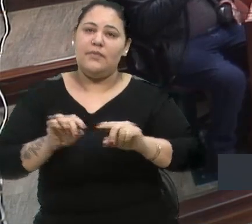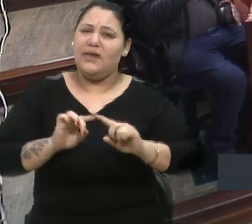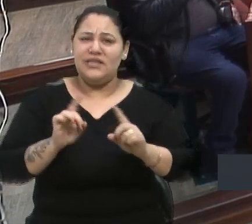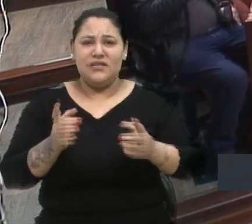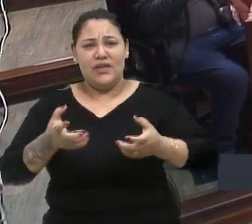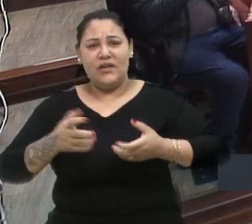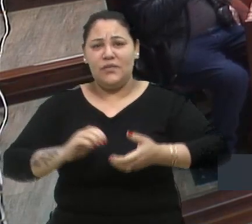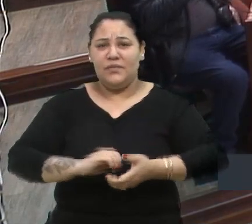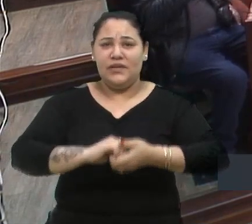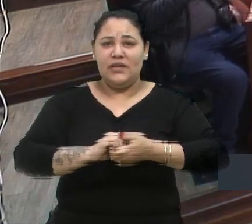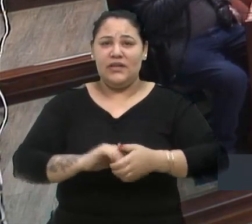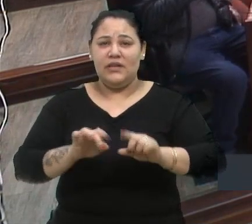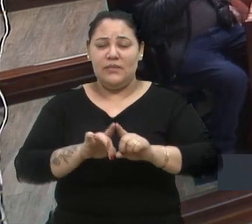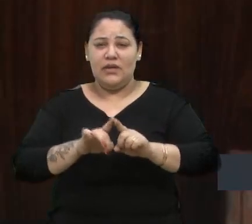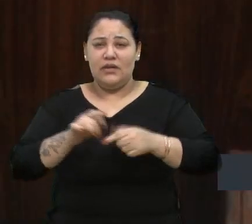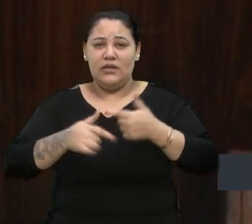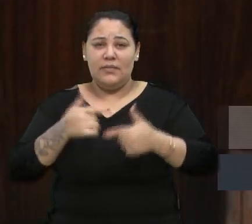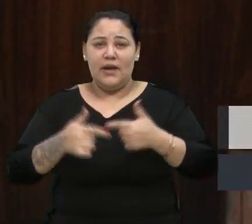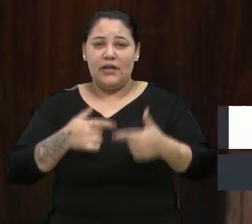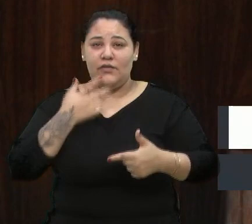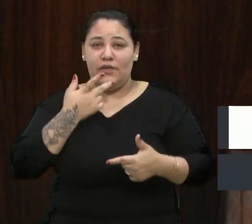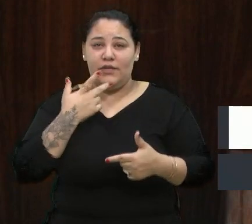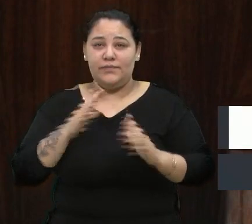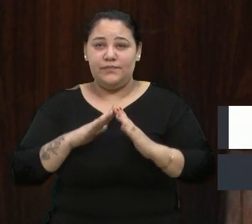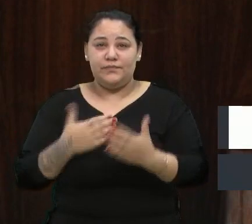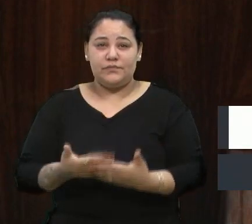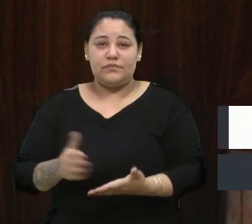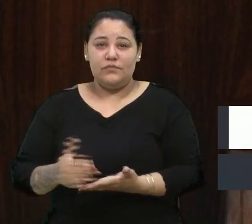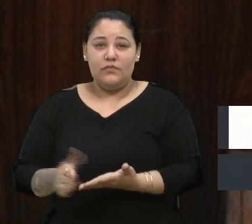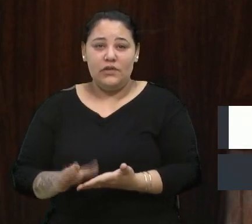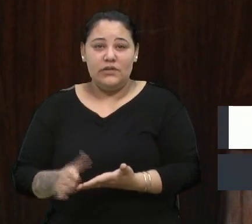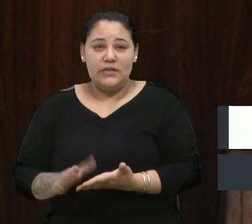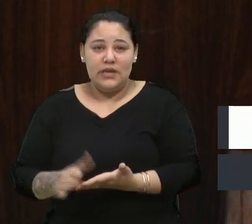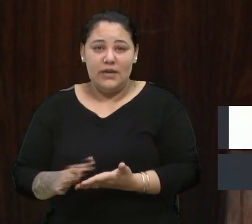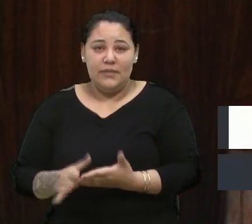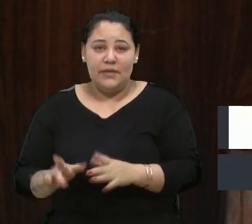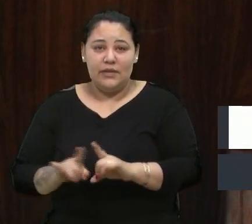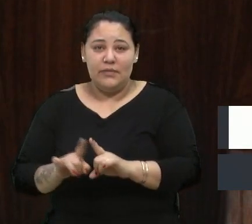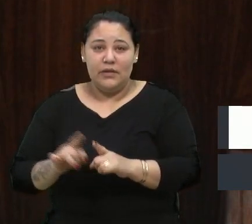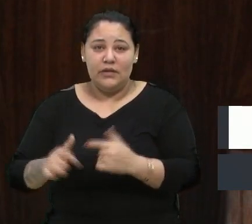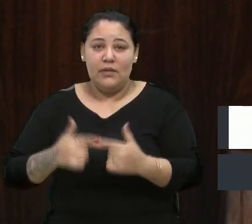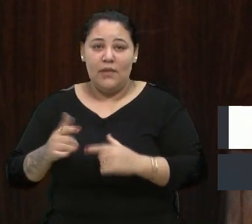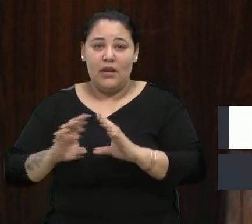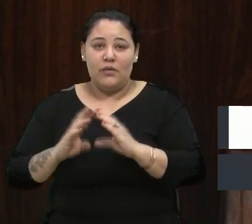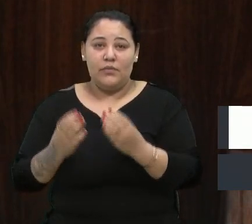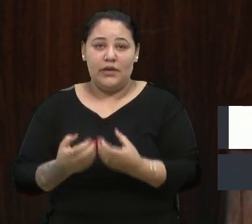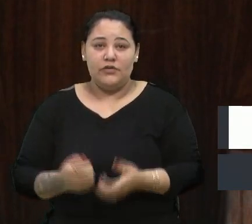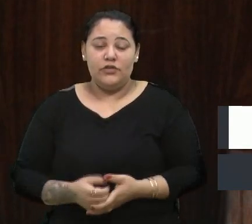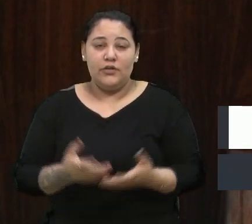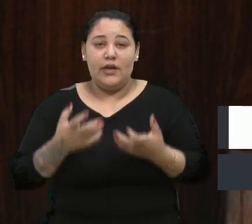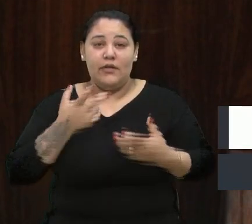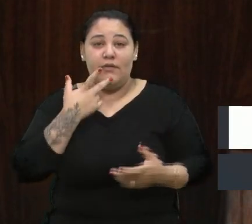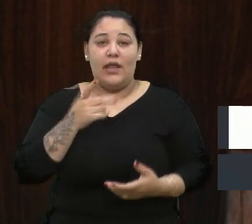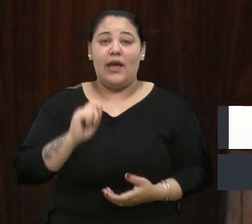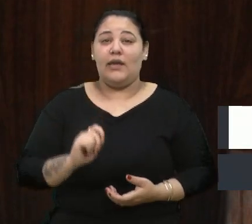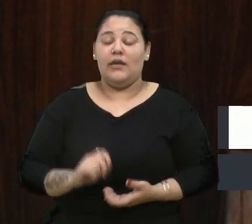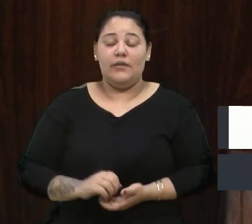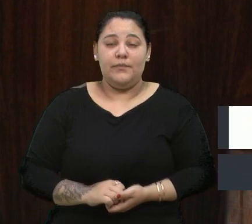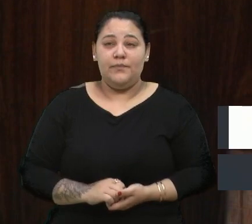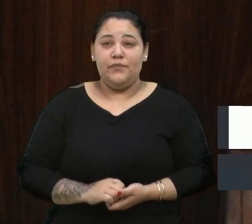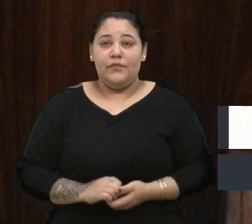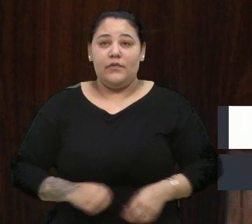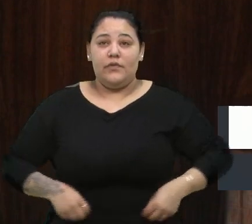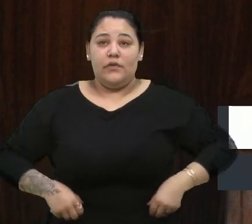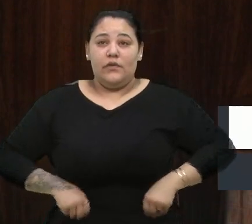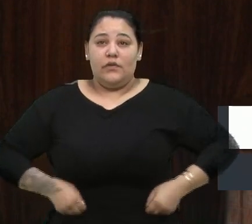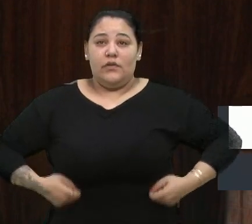que o senhor começou a falar sobre as escolas de samba, sobre os salões comunitários, né? Eu quero dizer que eu não lhe